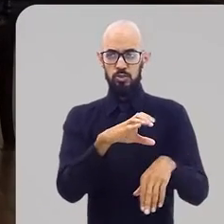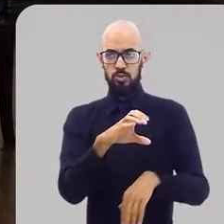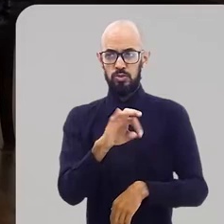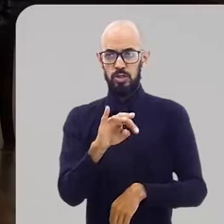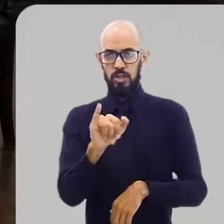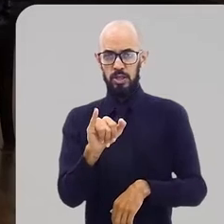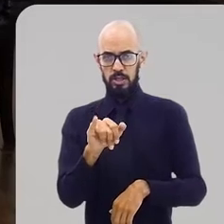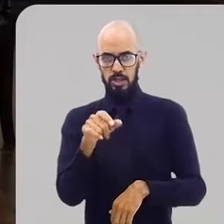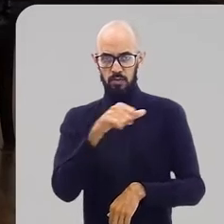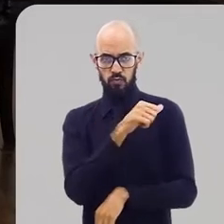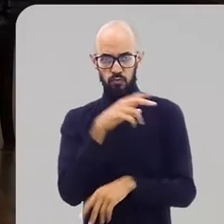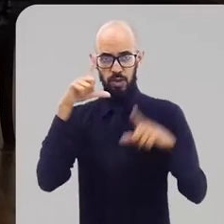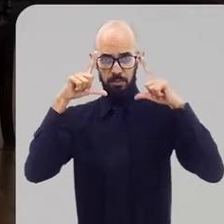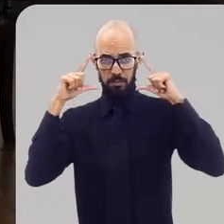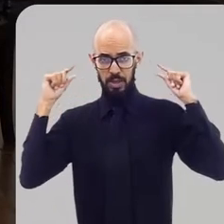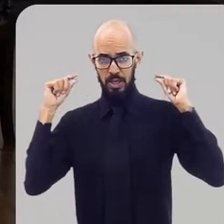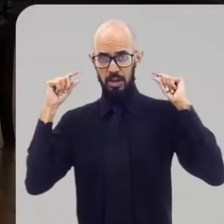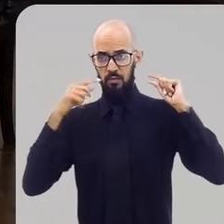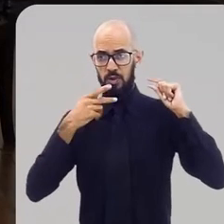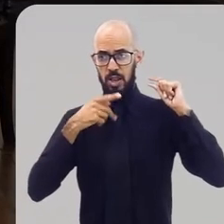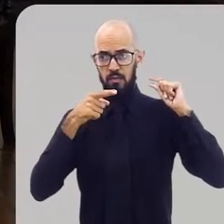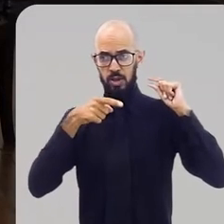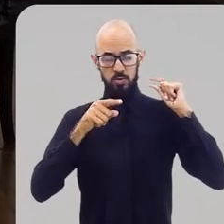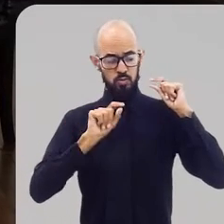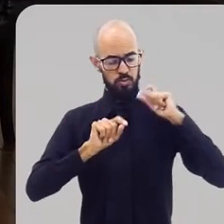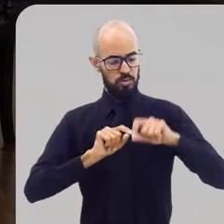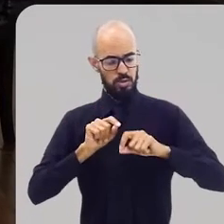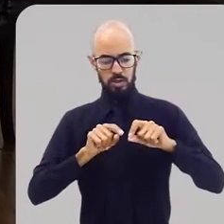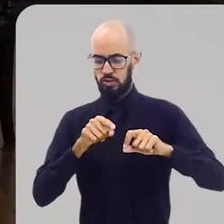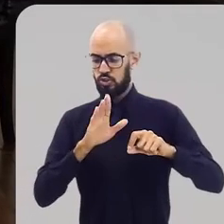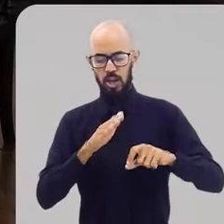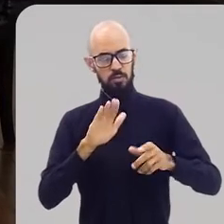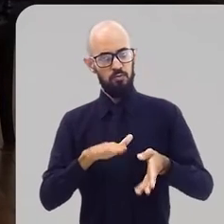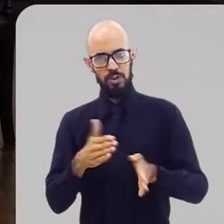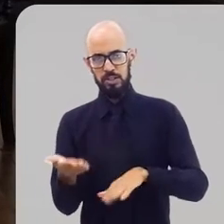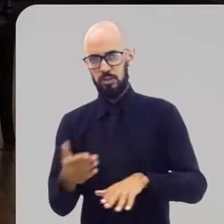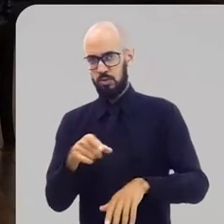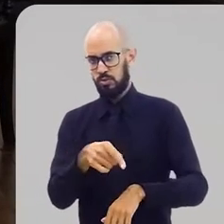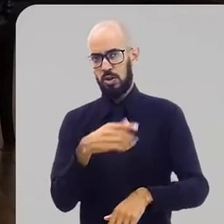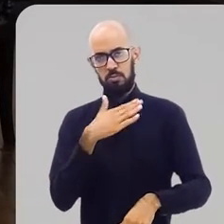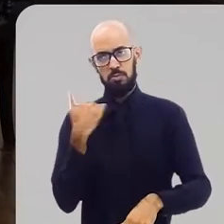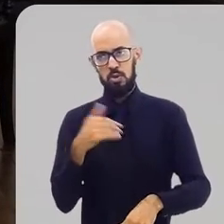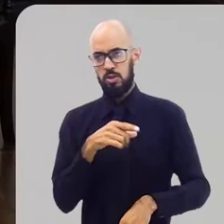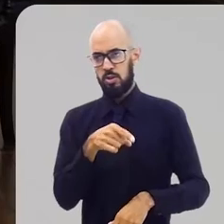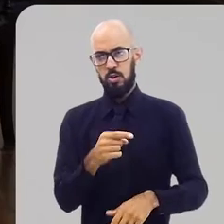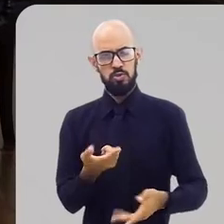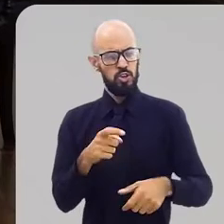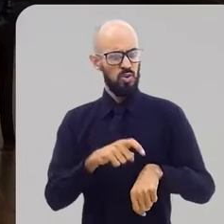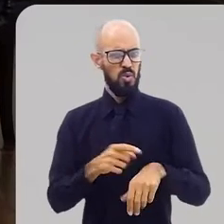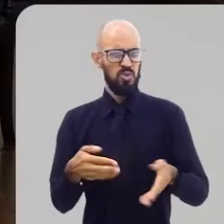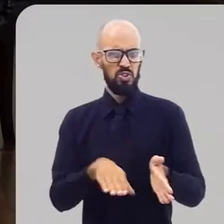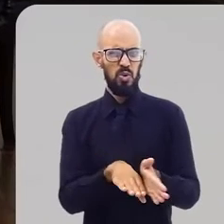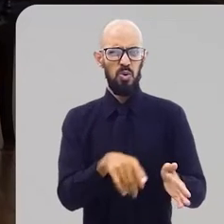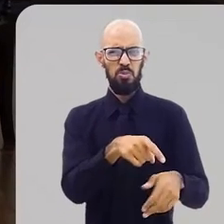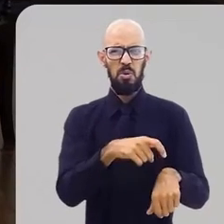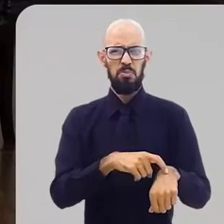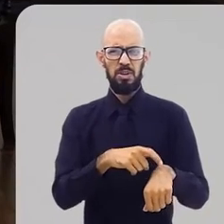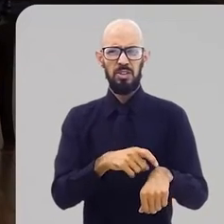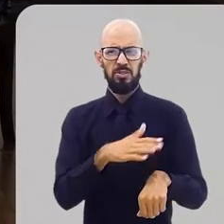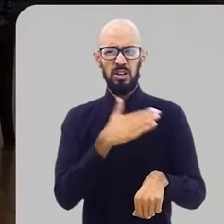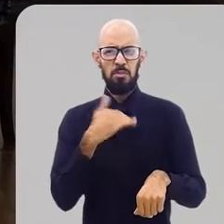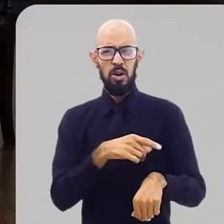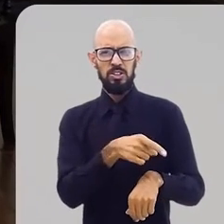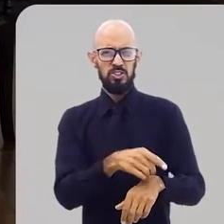a enfermeira chegava ela é já chegou a morte ou seja não chegou a morte estou